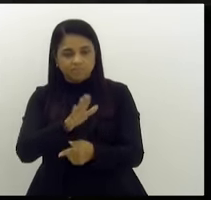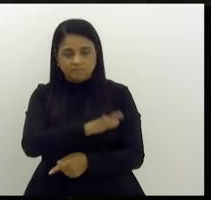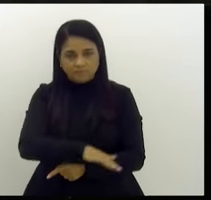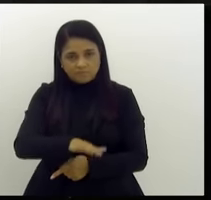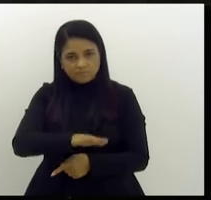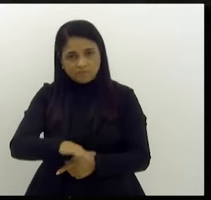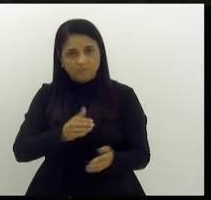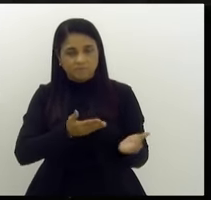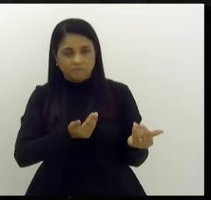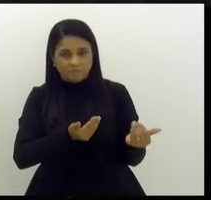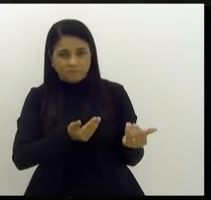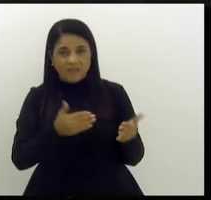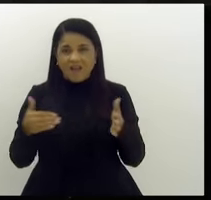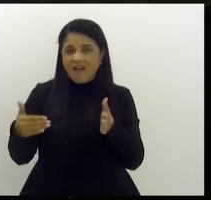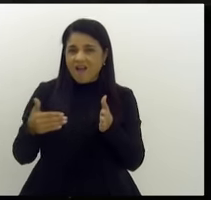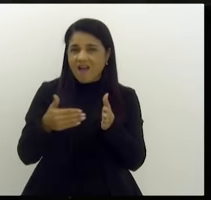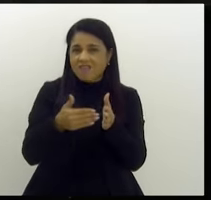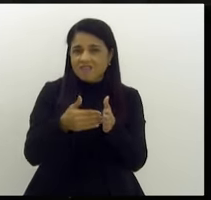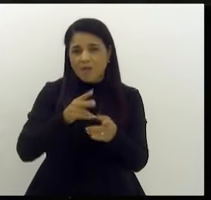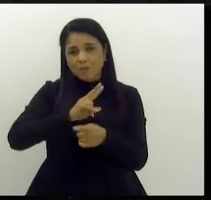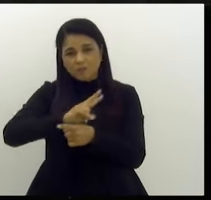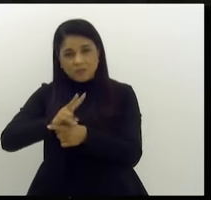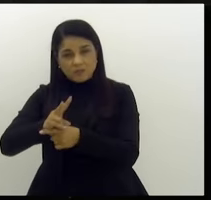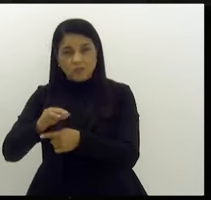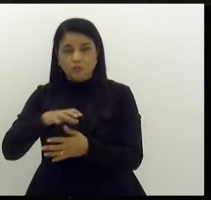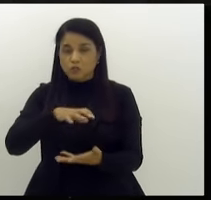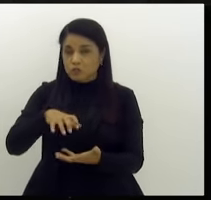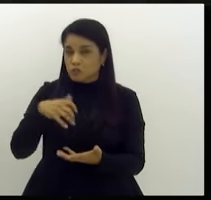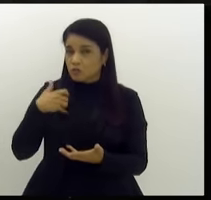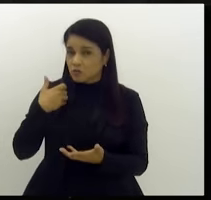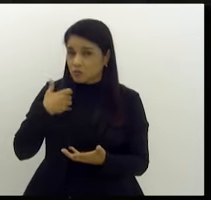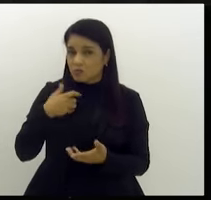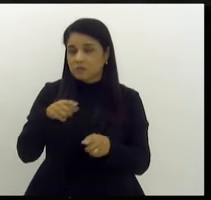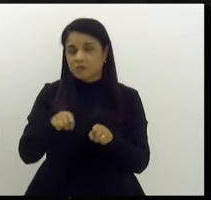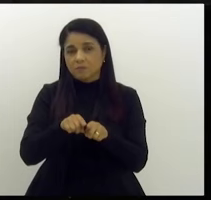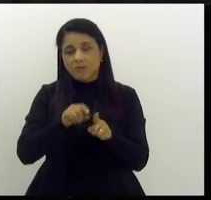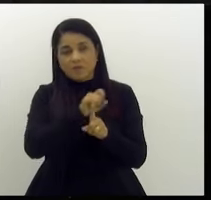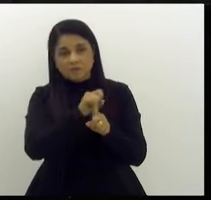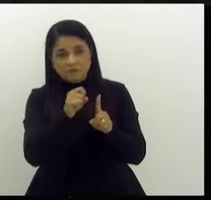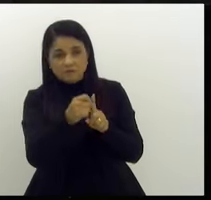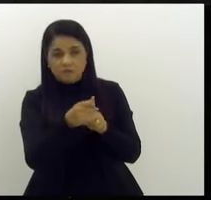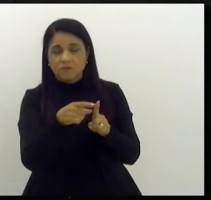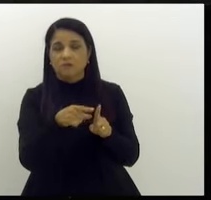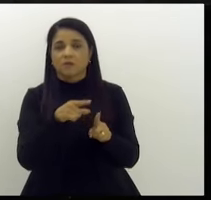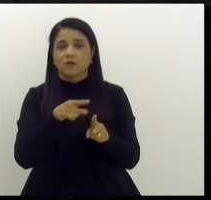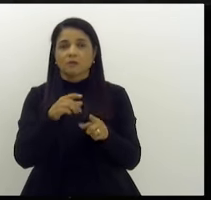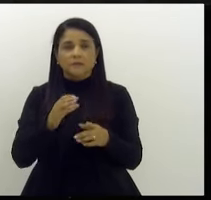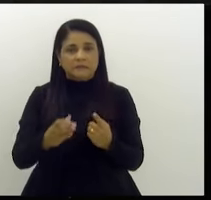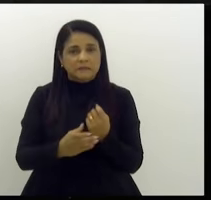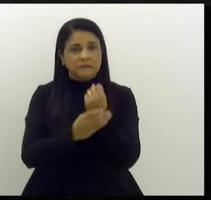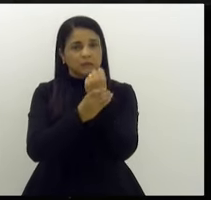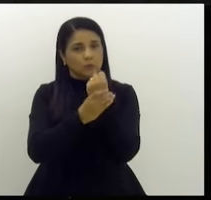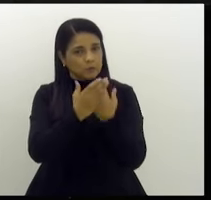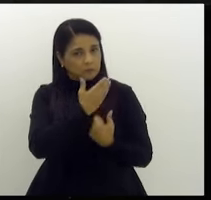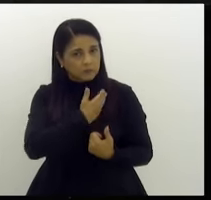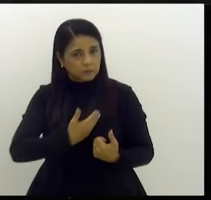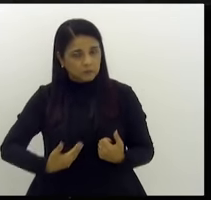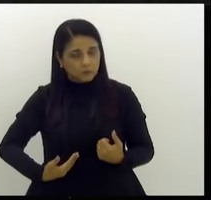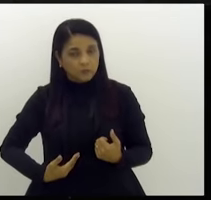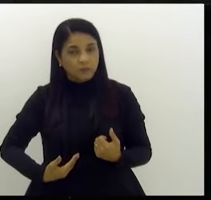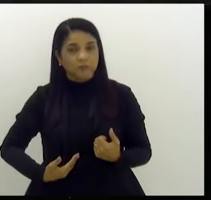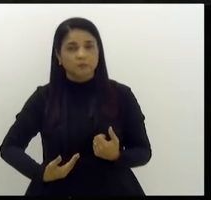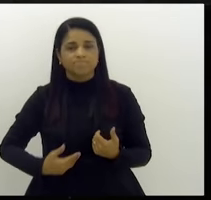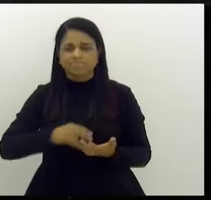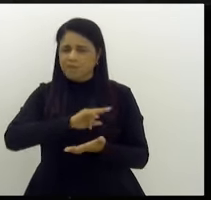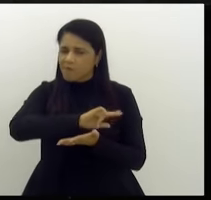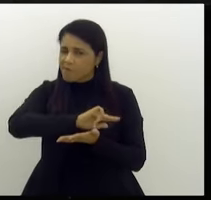do Adolescente até a proteção dos idosos passando pela Assistência Social pela Segurança Pública então